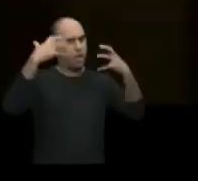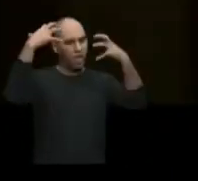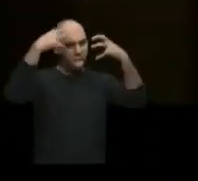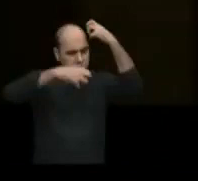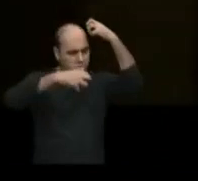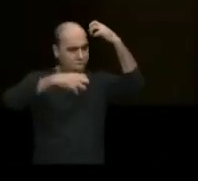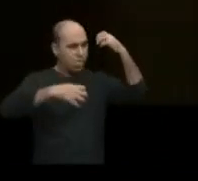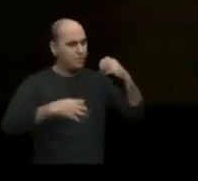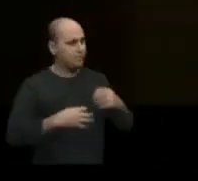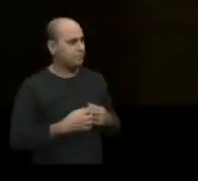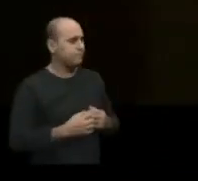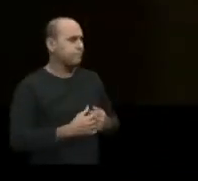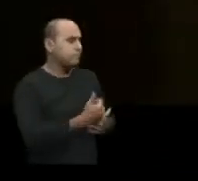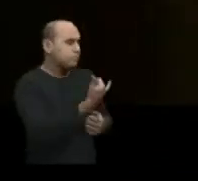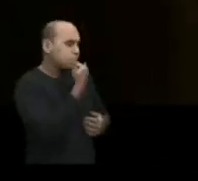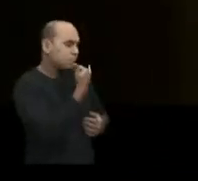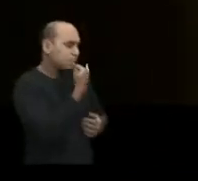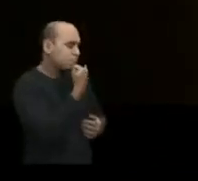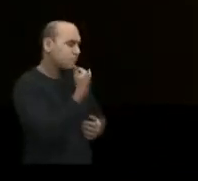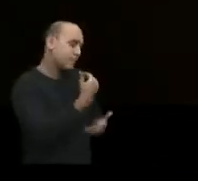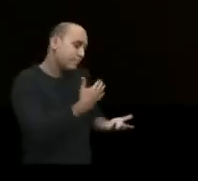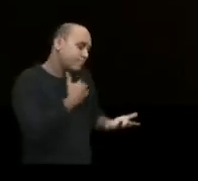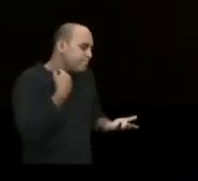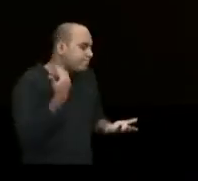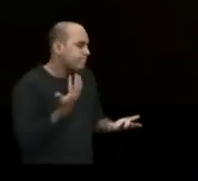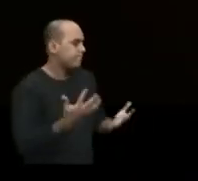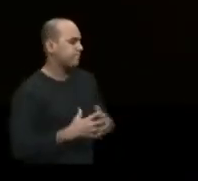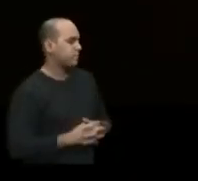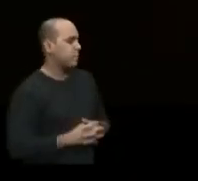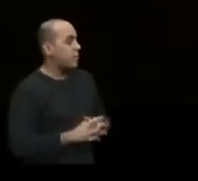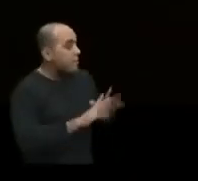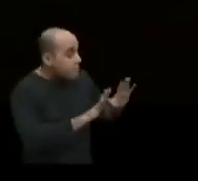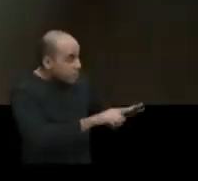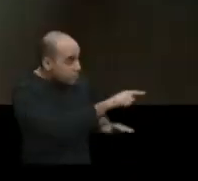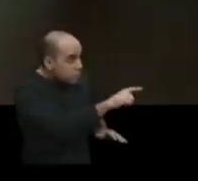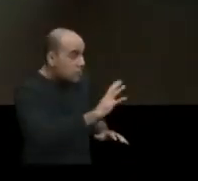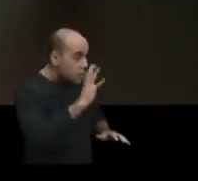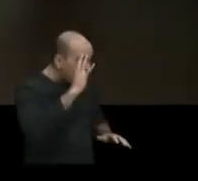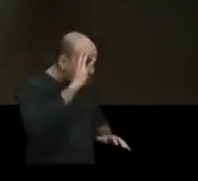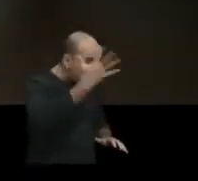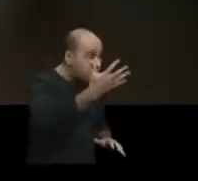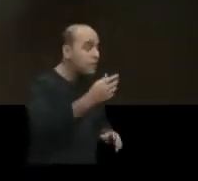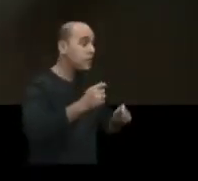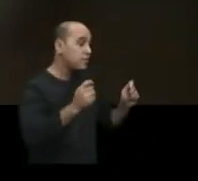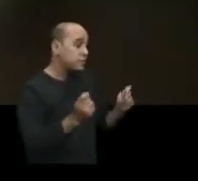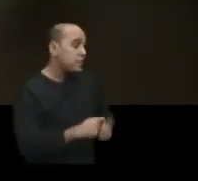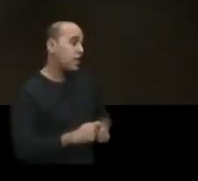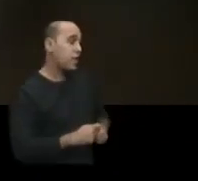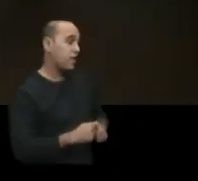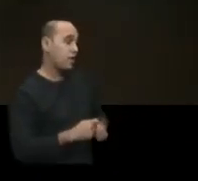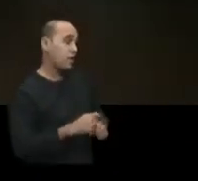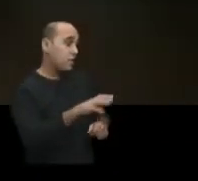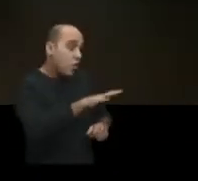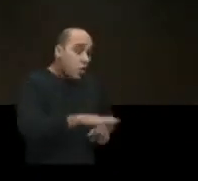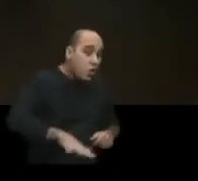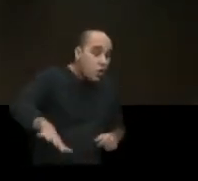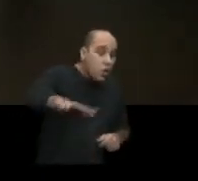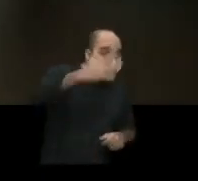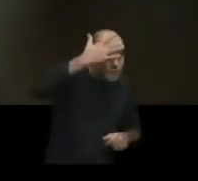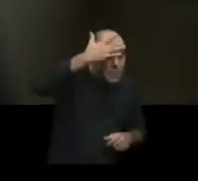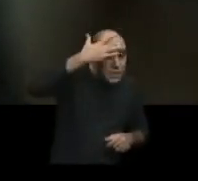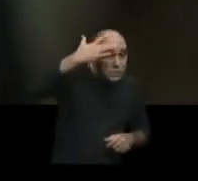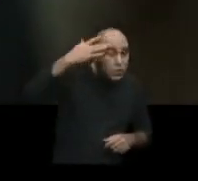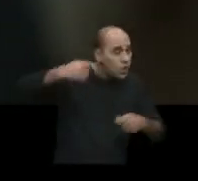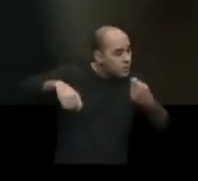muito. Mas existe a possibilidade de honrarem a memória de seu filho, permitindo que outros vivam